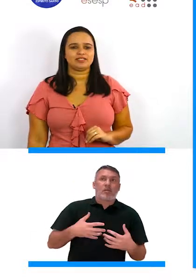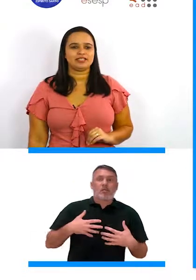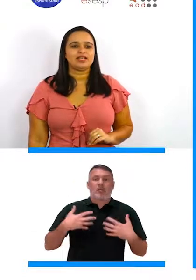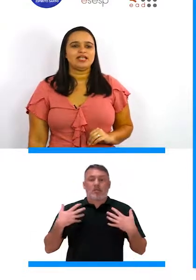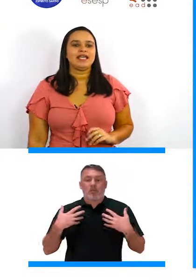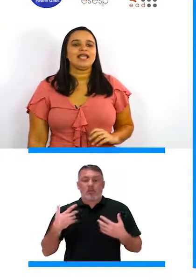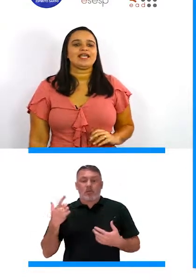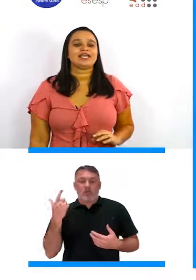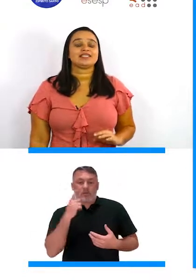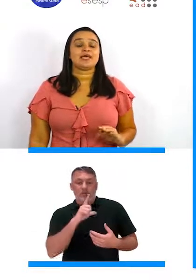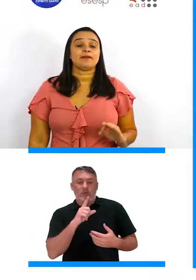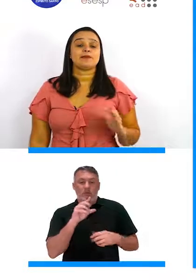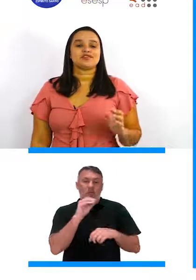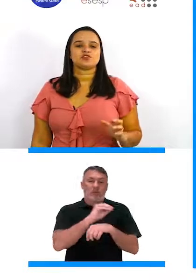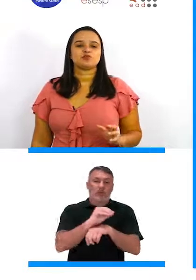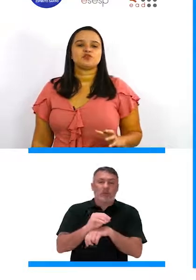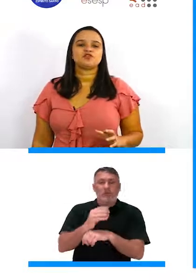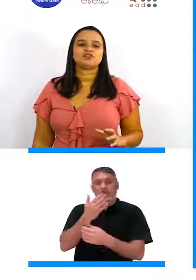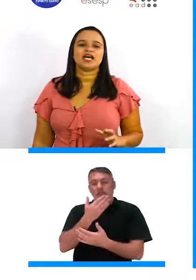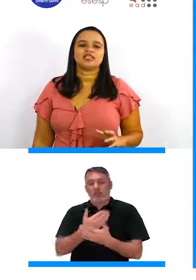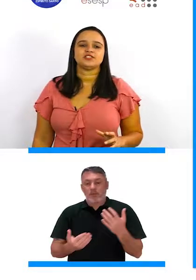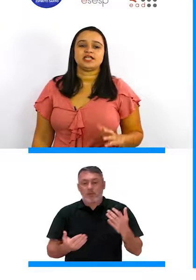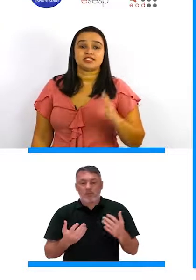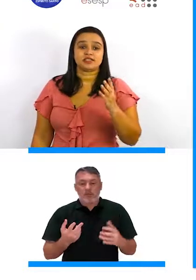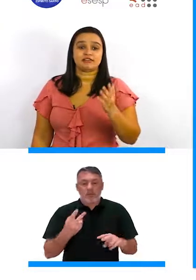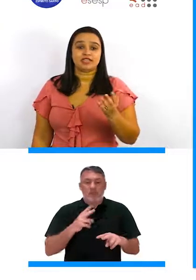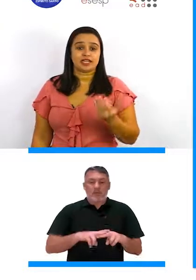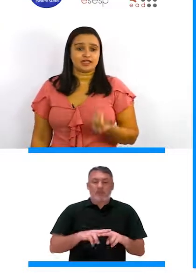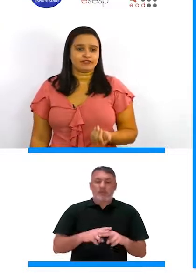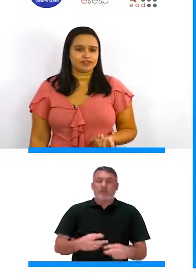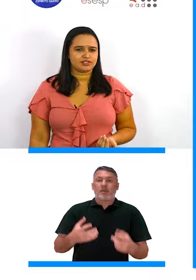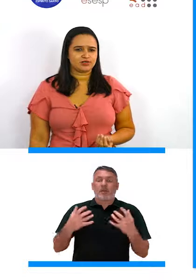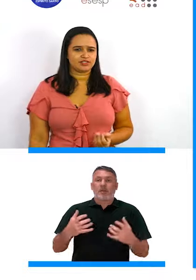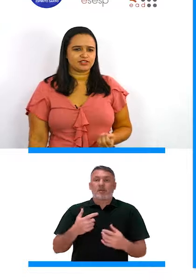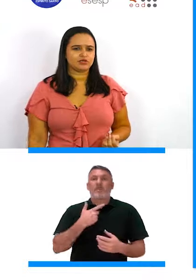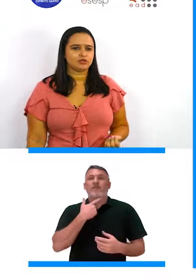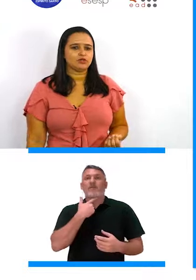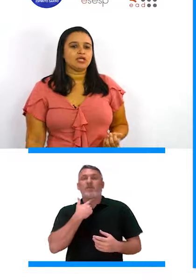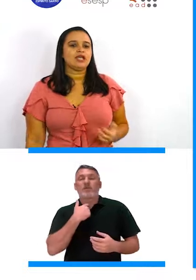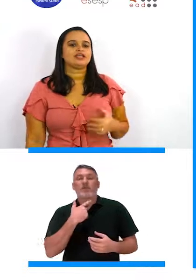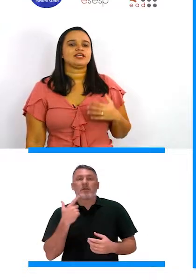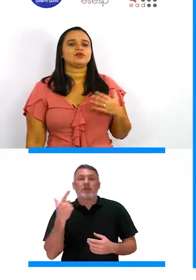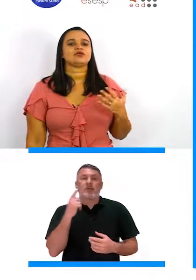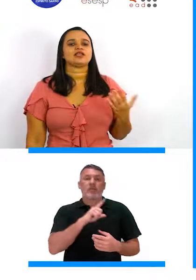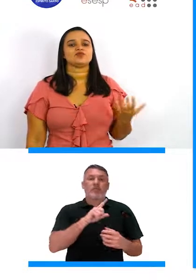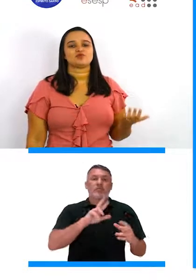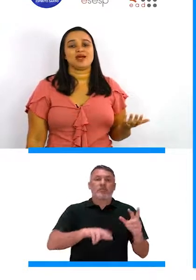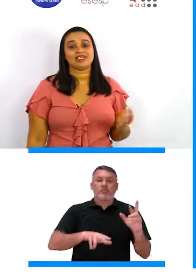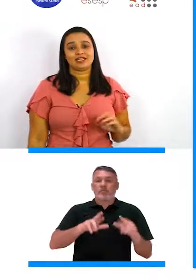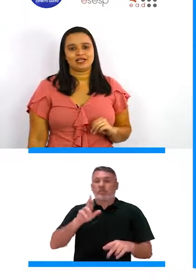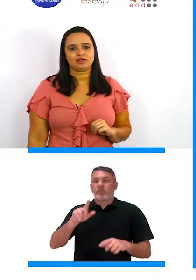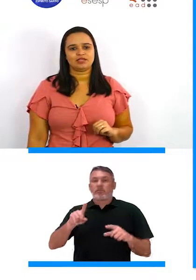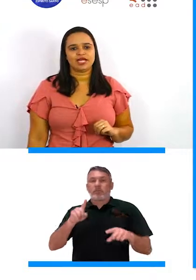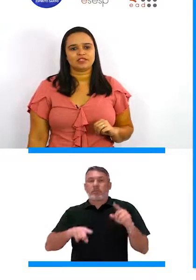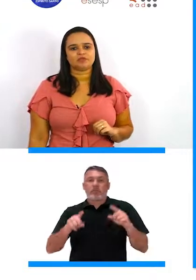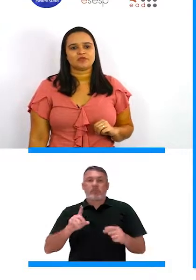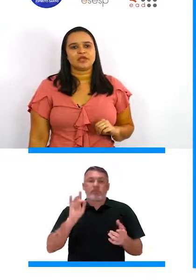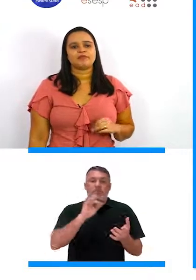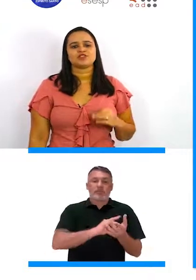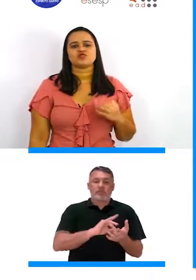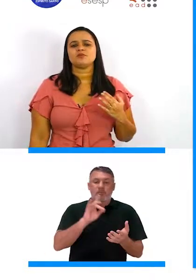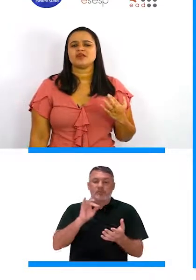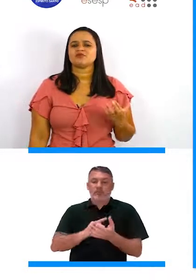se perder, é querer estar preso por vontade, é servir a quem vence o vencedor, é ter com quem nos mata